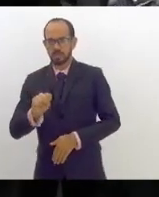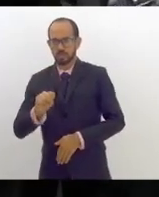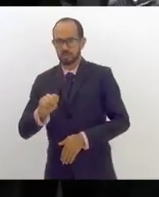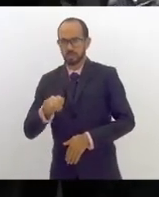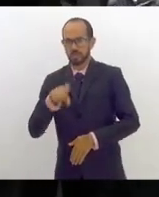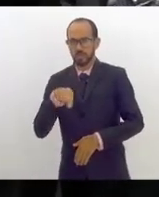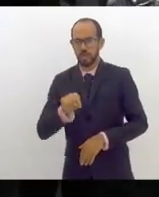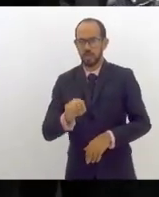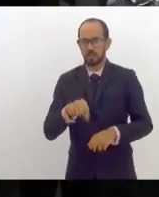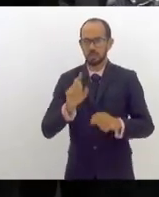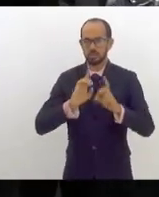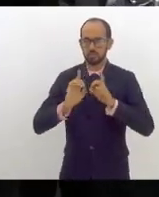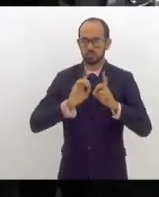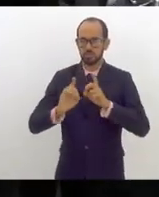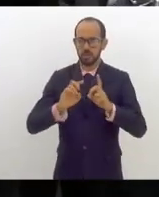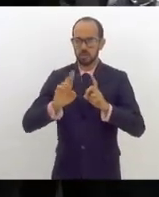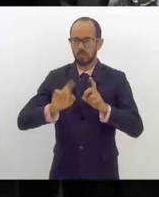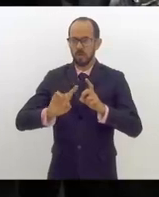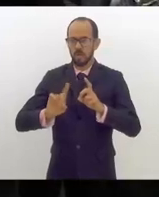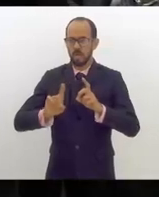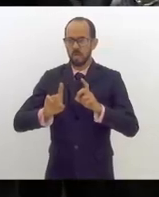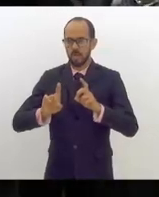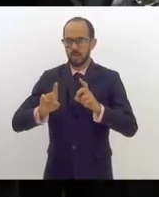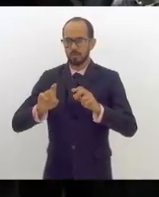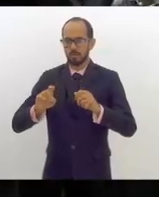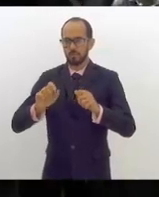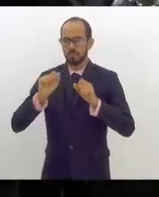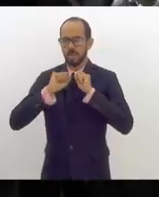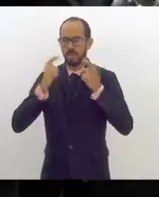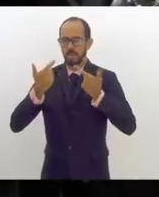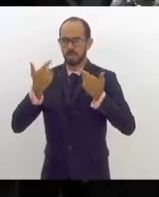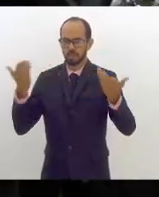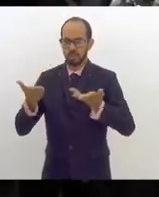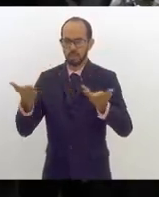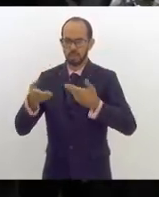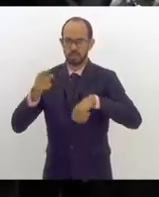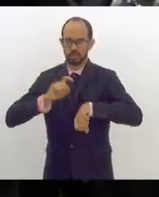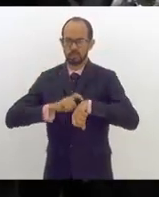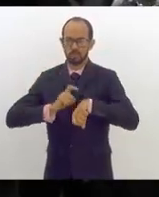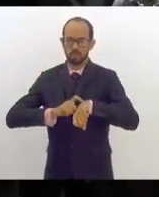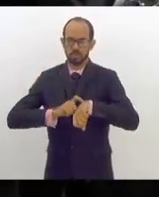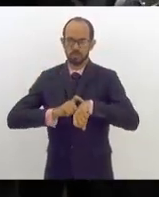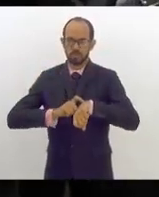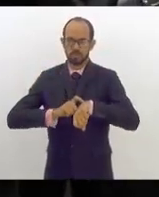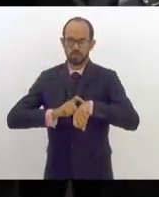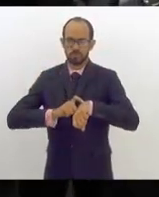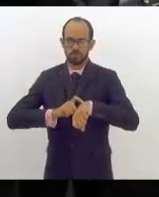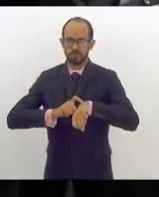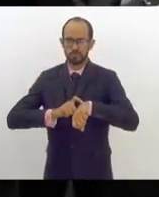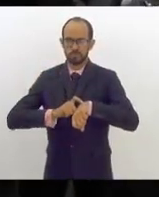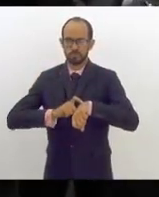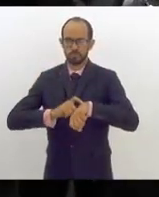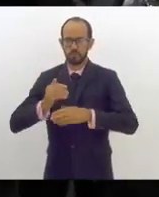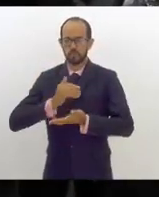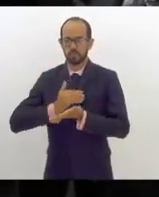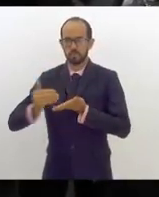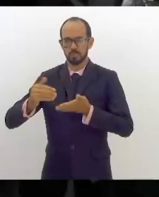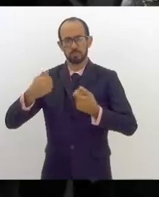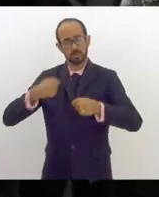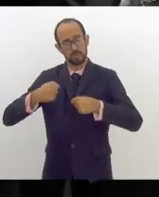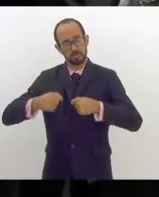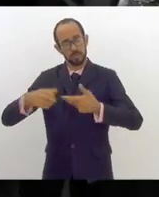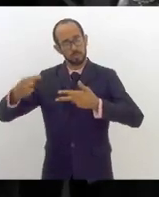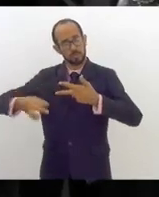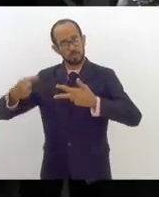que não cabe ao Parlamento Fluminense nesse momento é uma discussão que a princípio ela deve ser encarada pelo